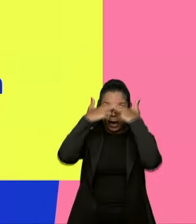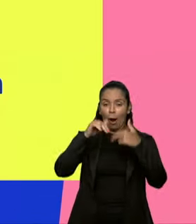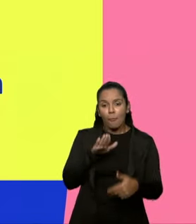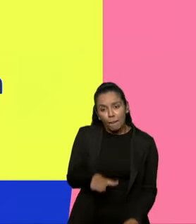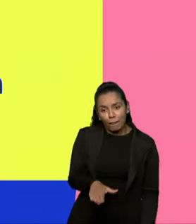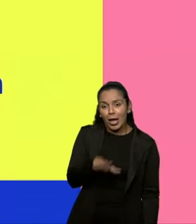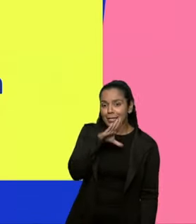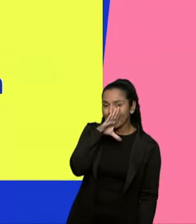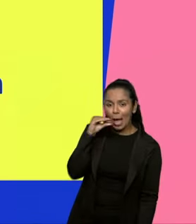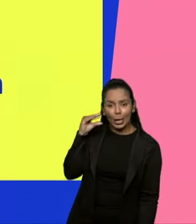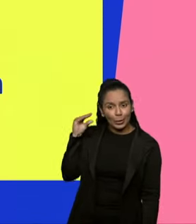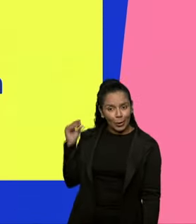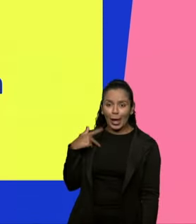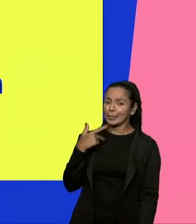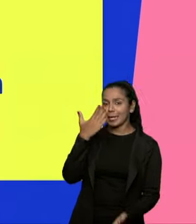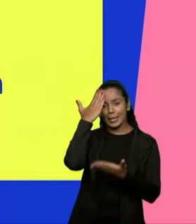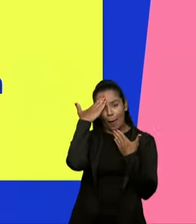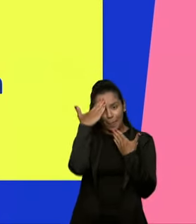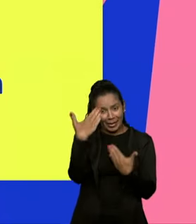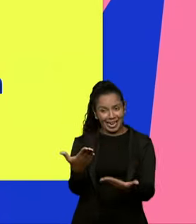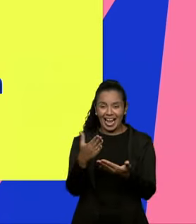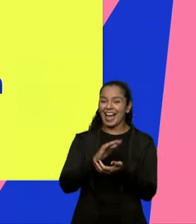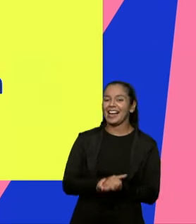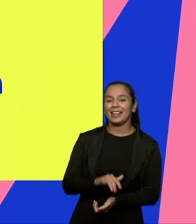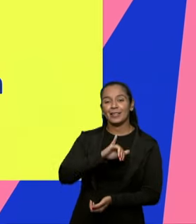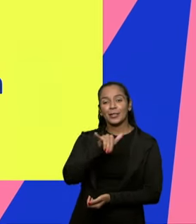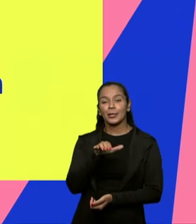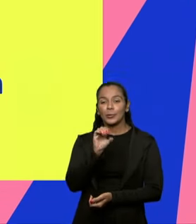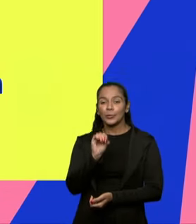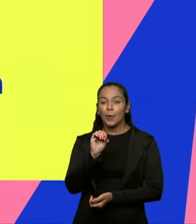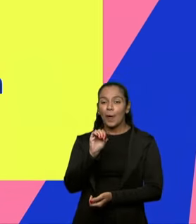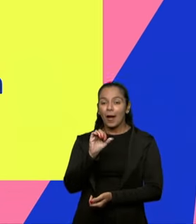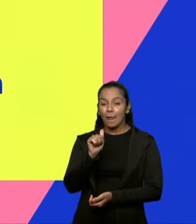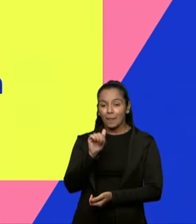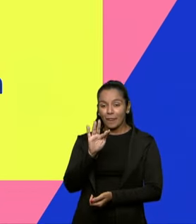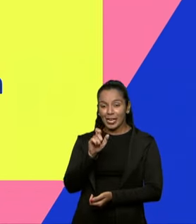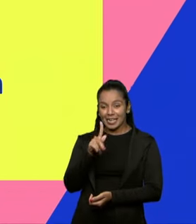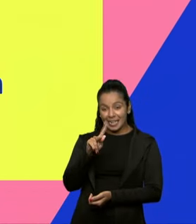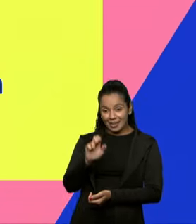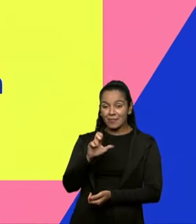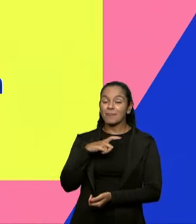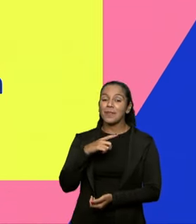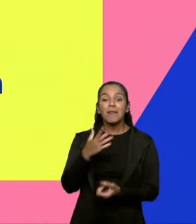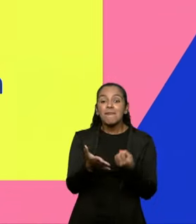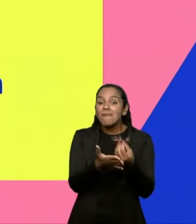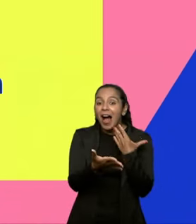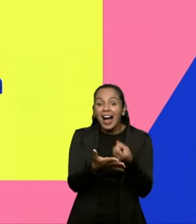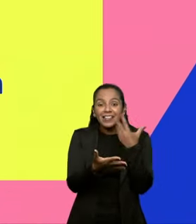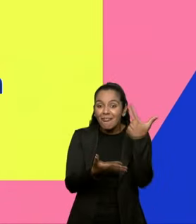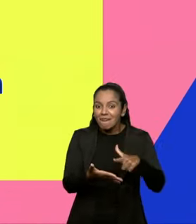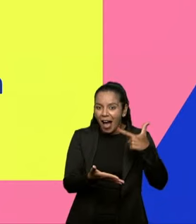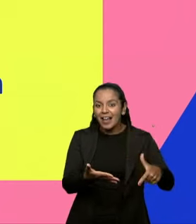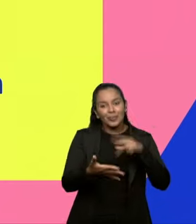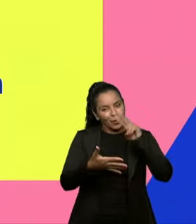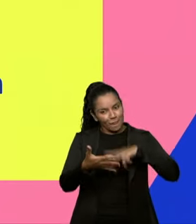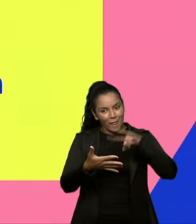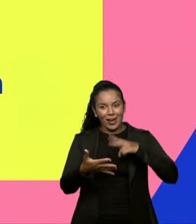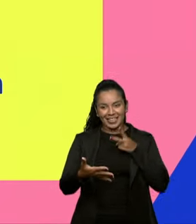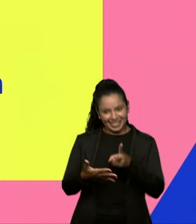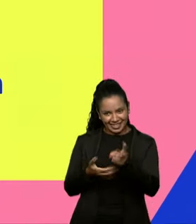adolescência. Obrigada, João Felipe Toledo, um beijo. Manda mais que eu vou ler sempre que você mandar, tá